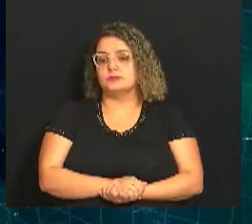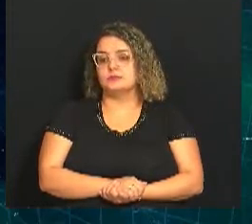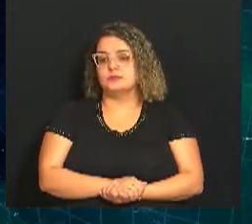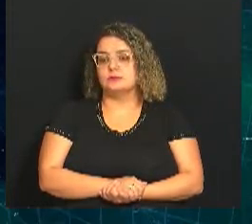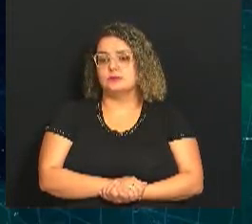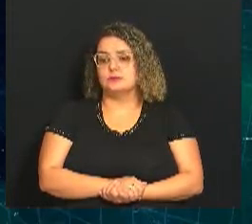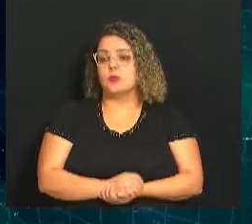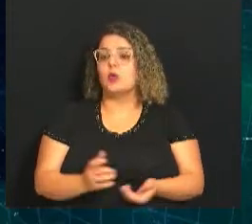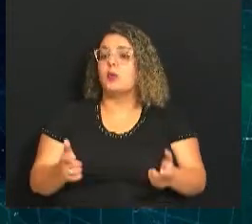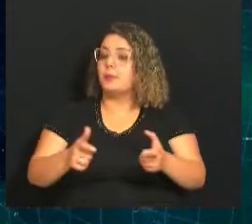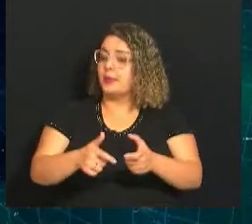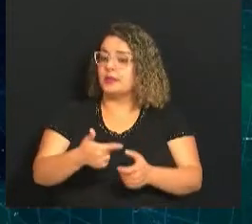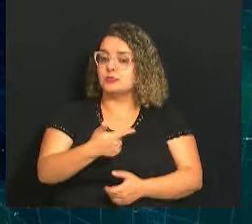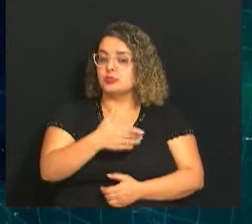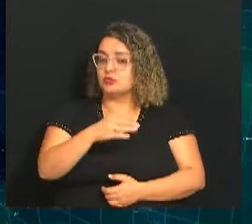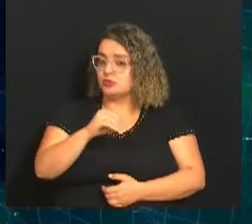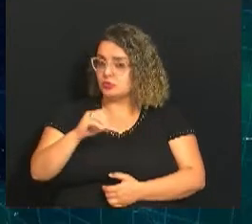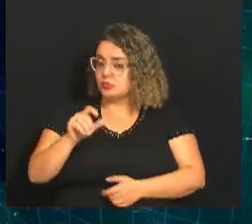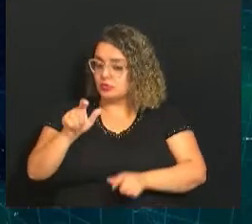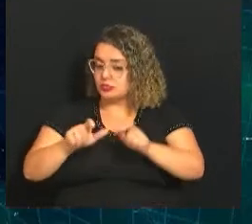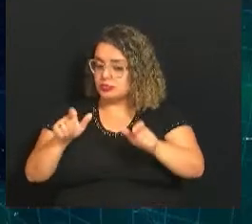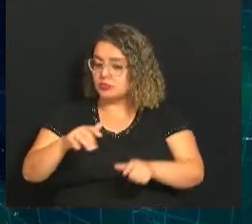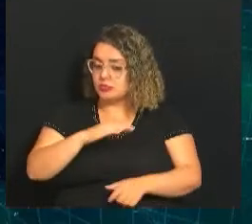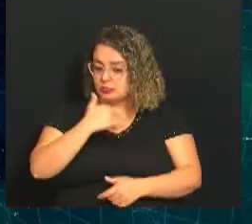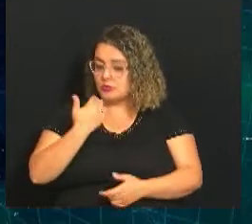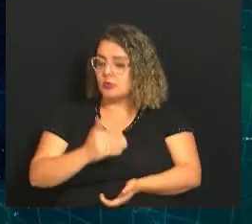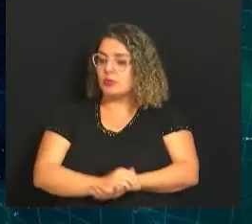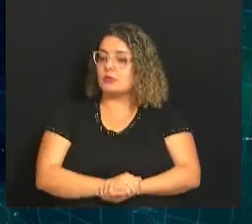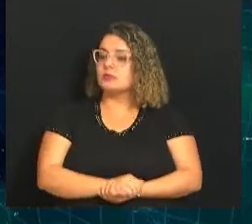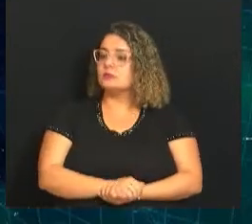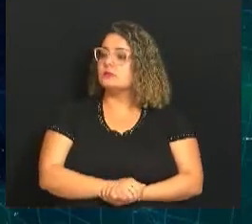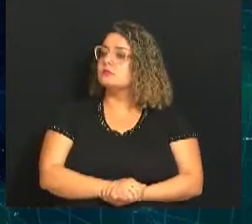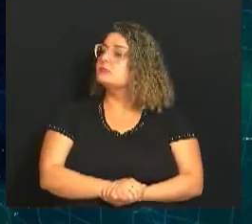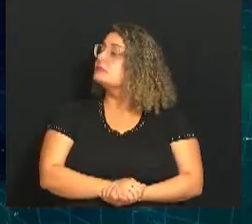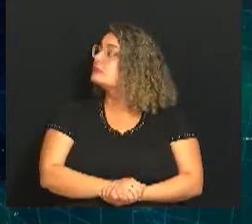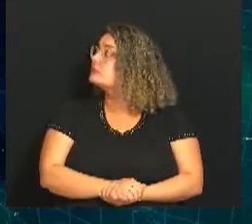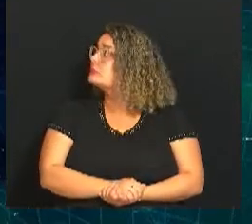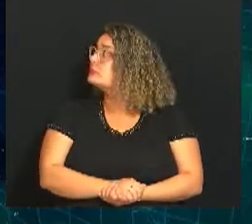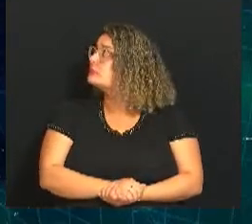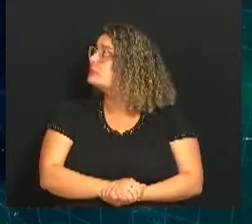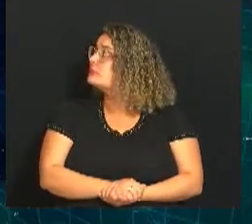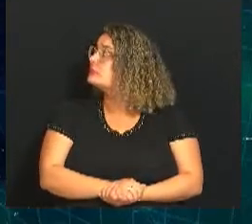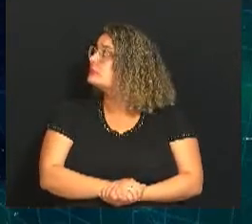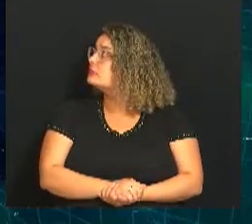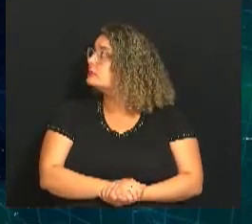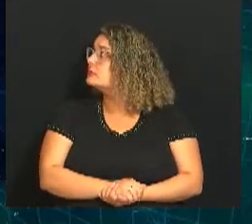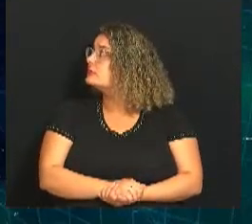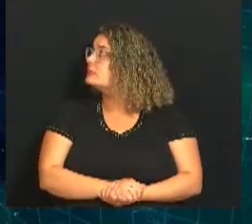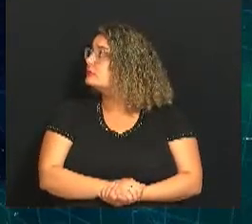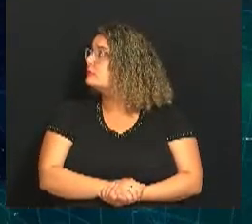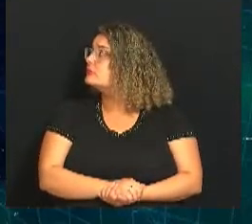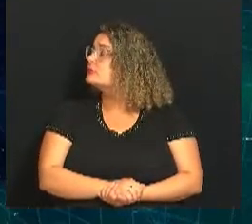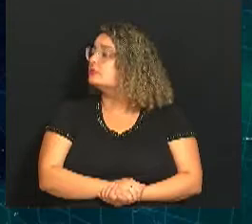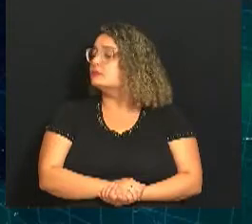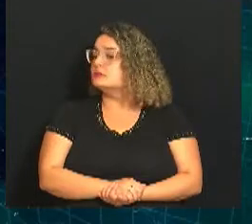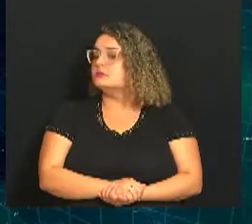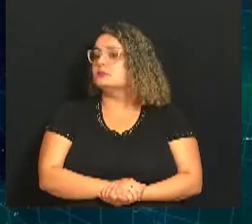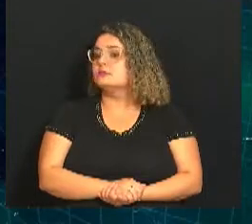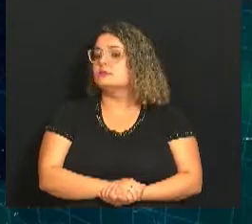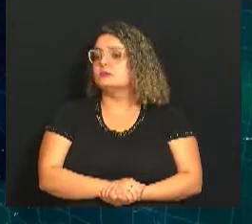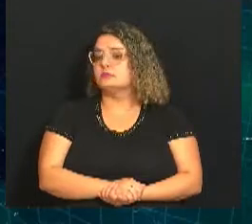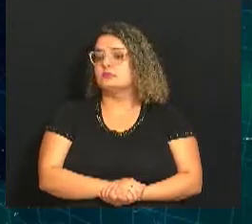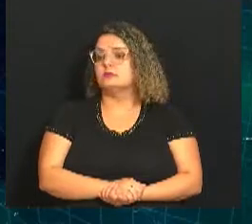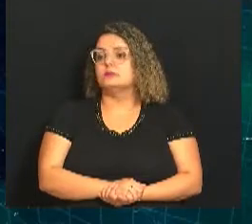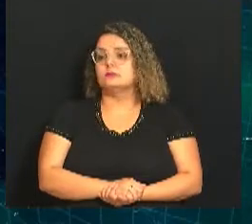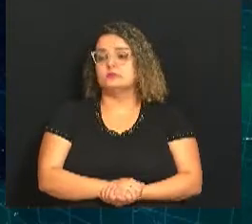de 200 óbitos: Cosmópolis, Arthur Nogueira, Pedreira, Santo Antônio de Posse, Engenheiro Coelho, Morungaba e Olambra.